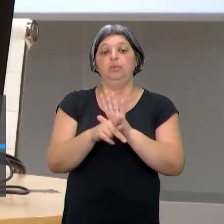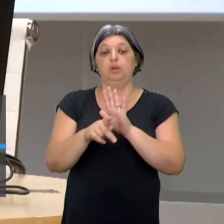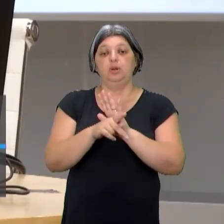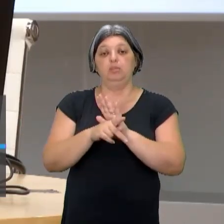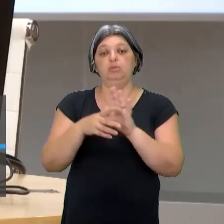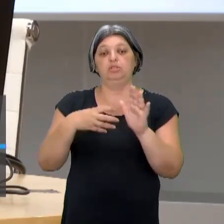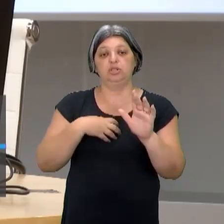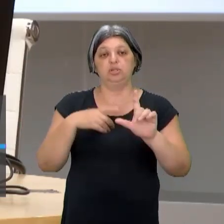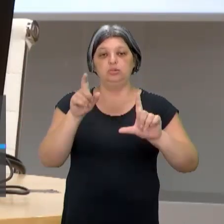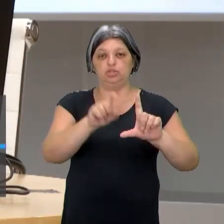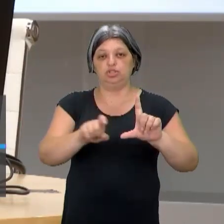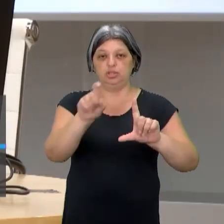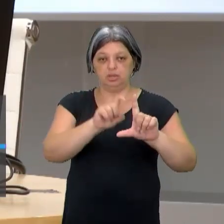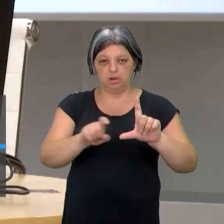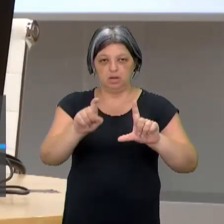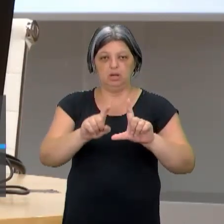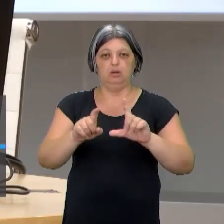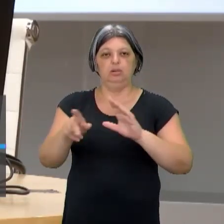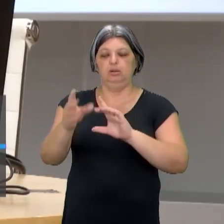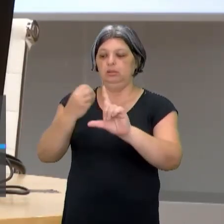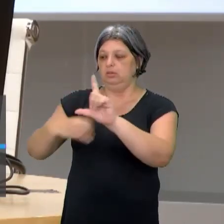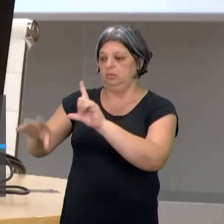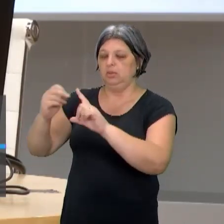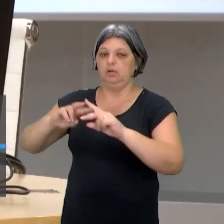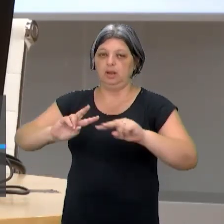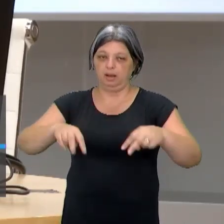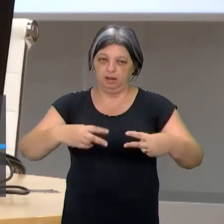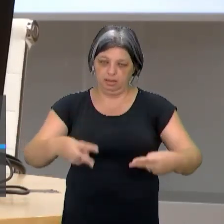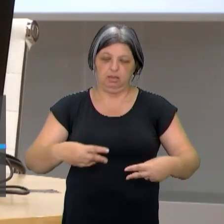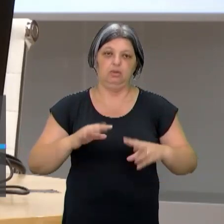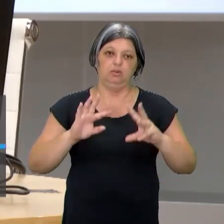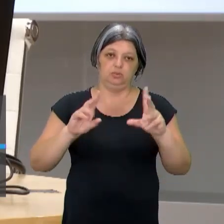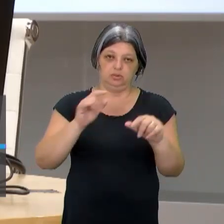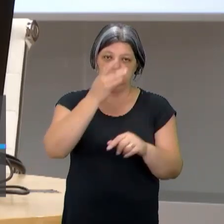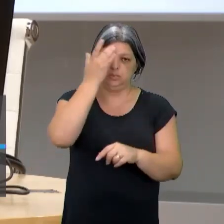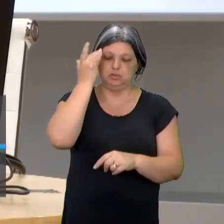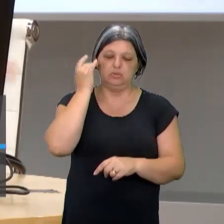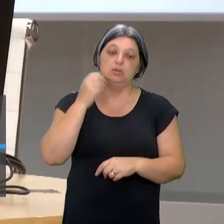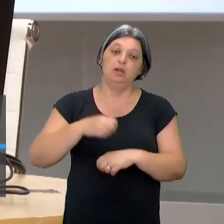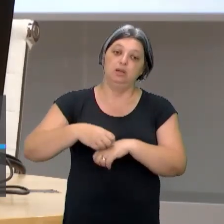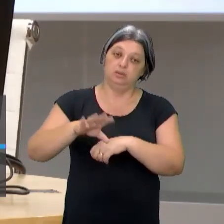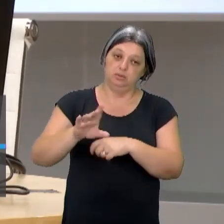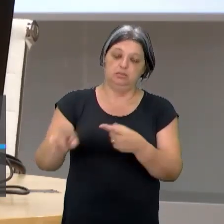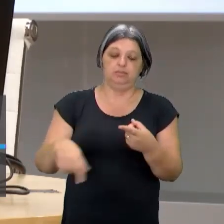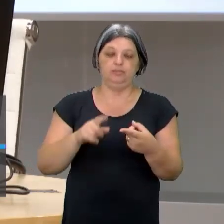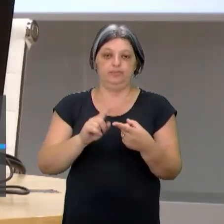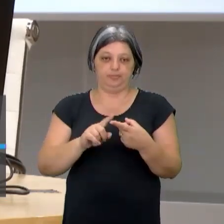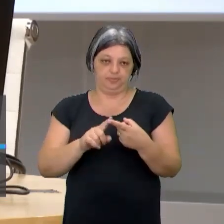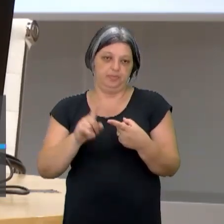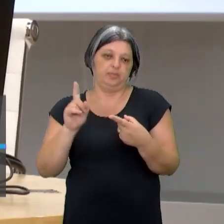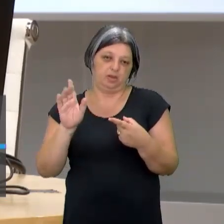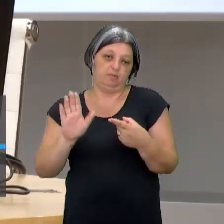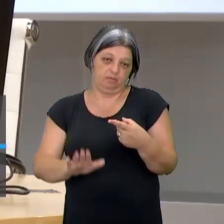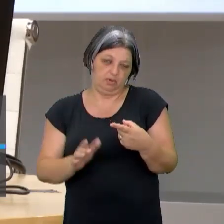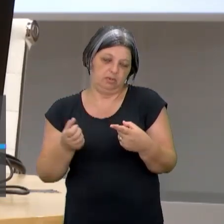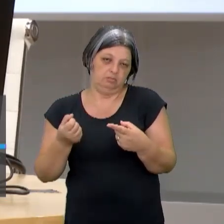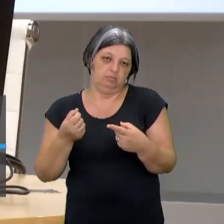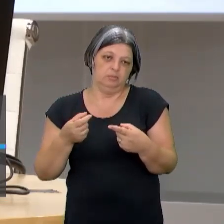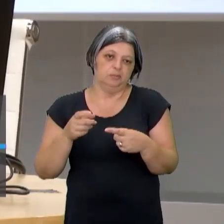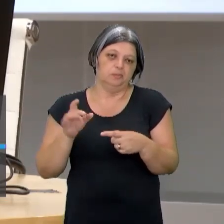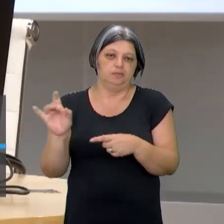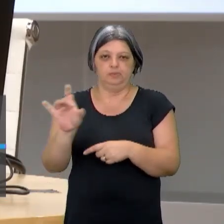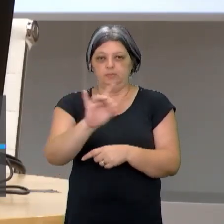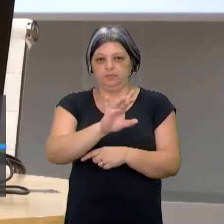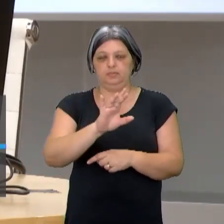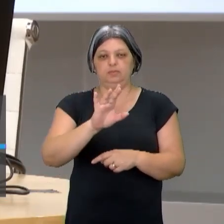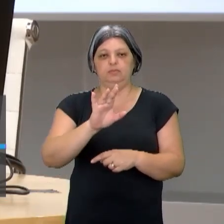seja editável, que seja compartilhada com um link, enfim, com todo mundo. Então, a gente sugere, no caso fixo, né? Aí fica a critério de cada um. Eu sei que cada